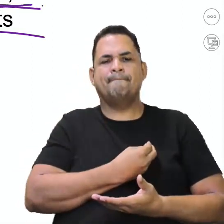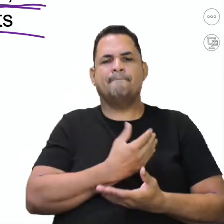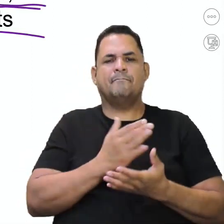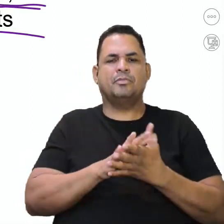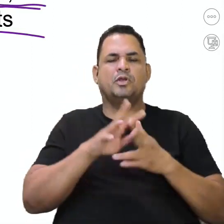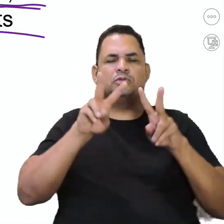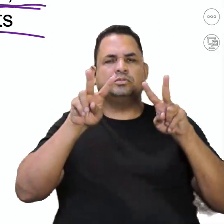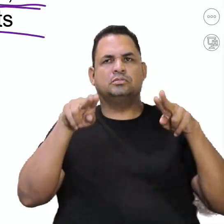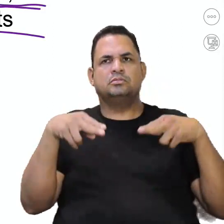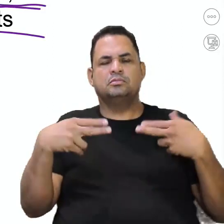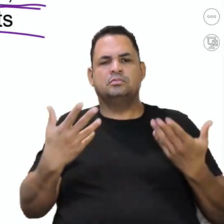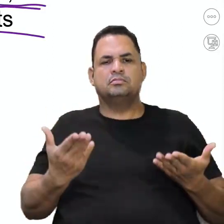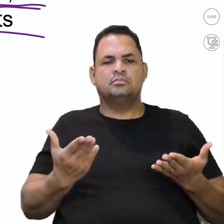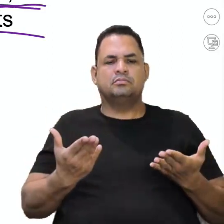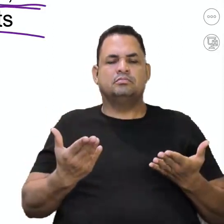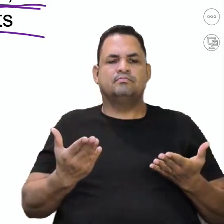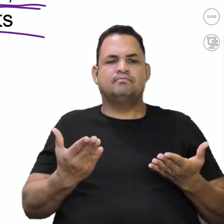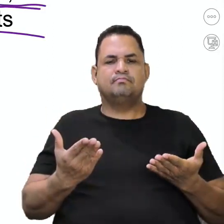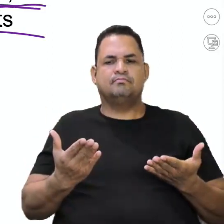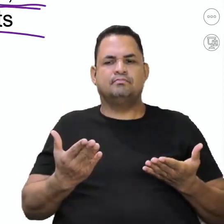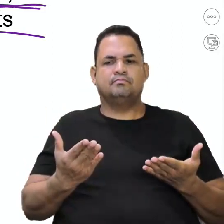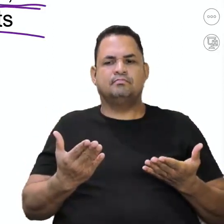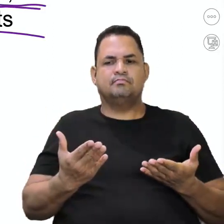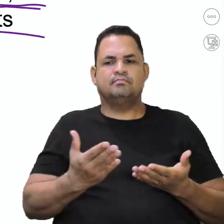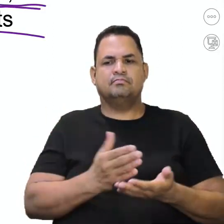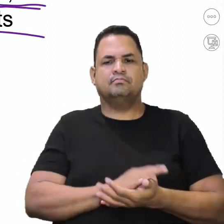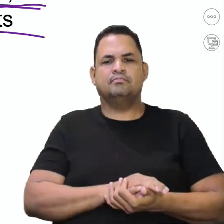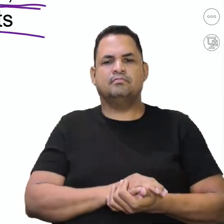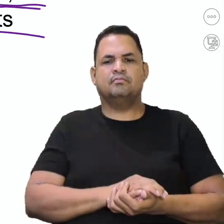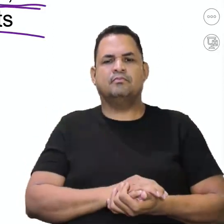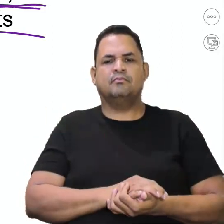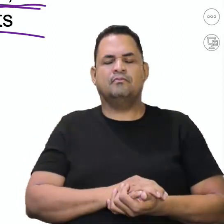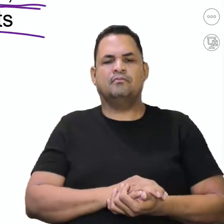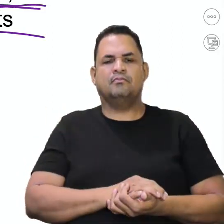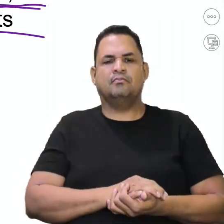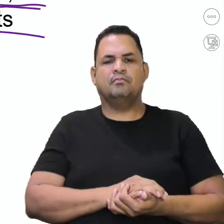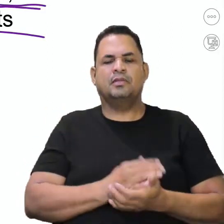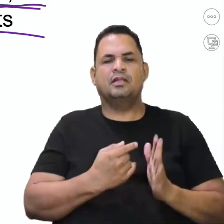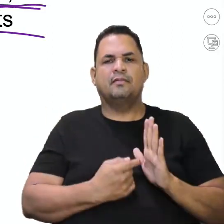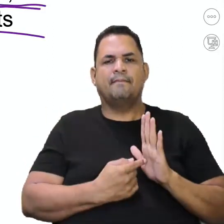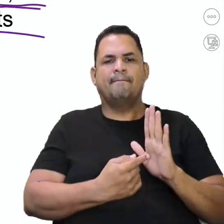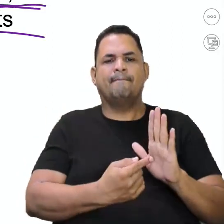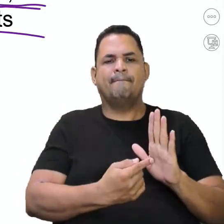de um assunto e ela vai